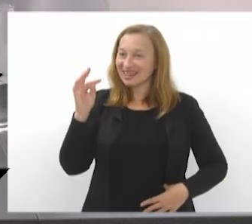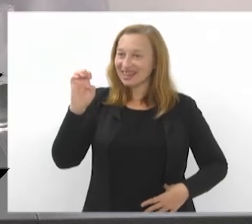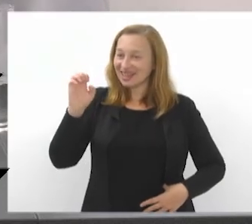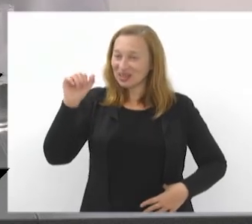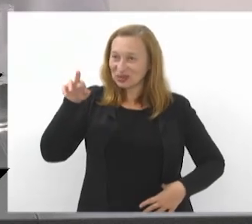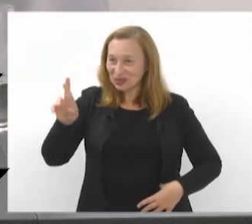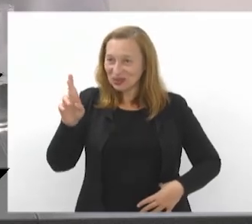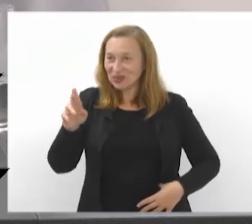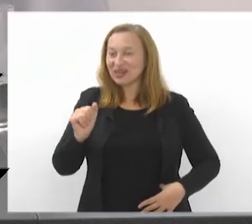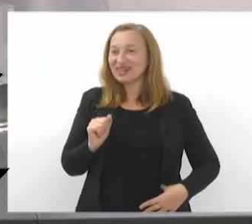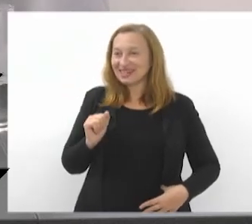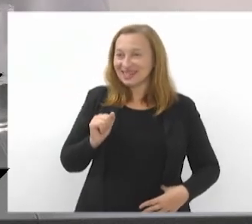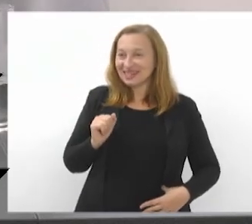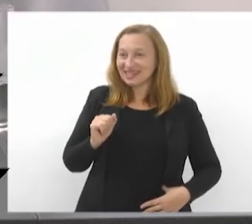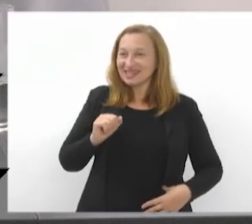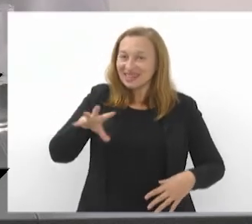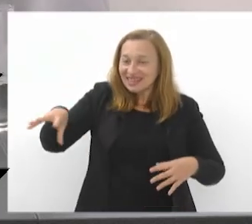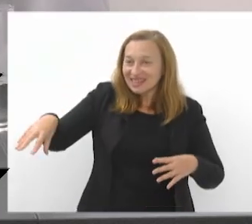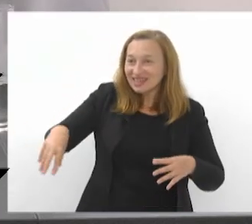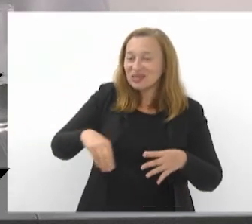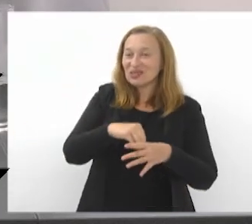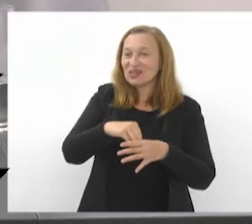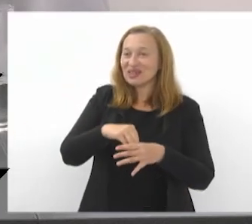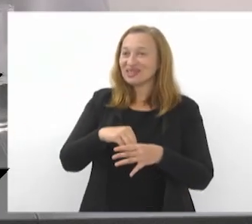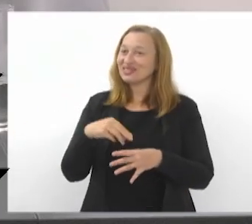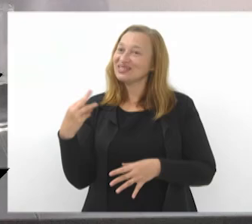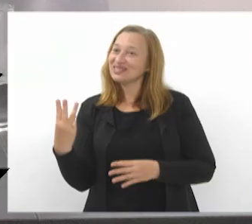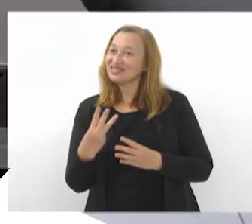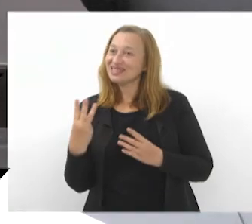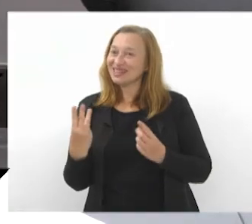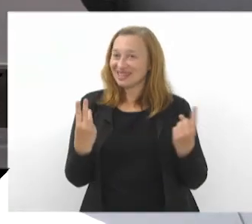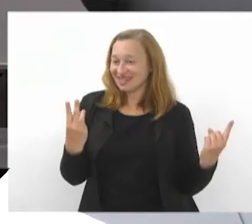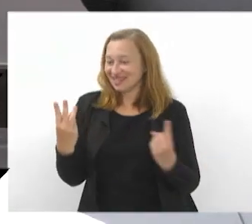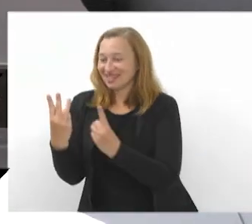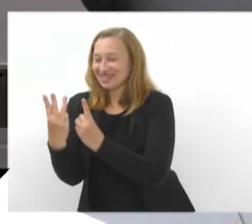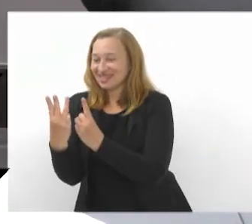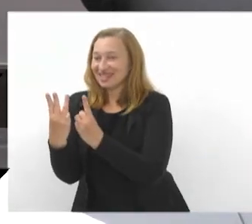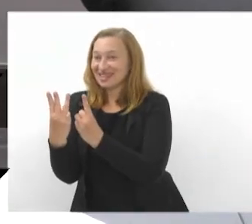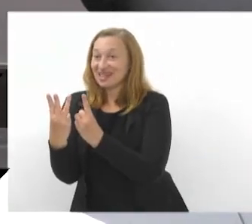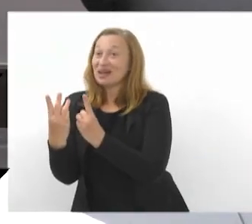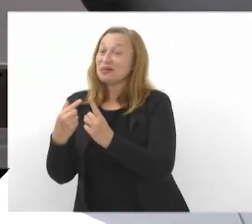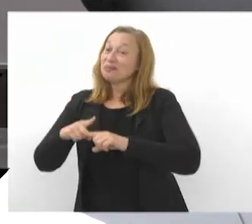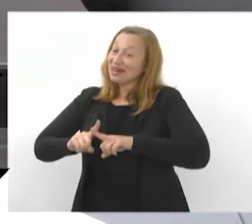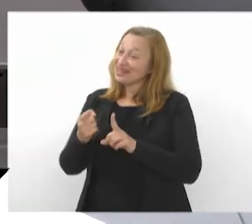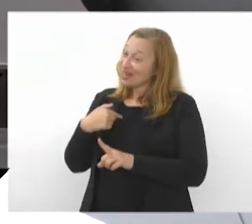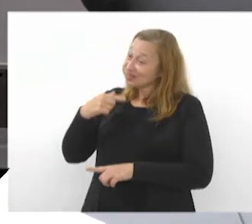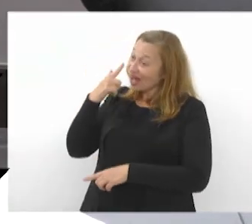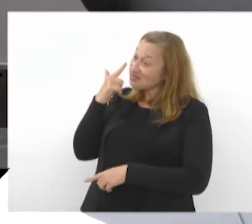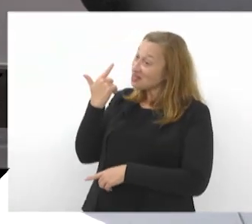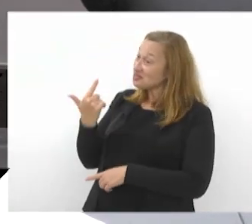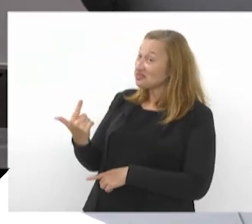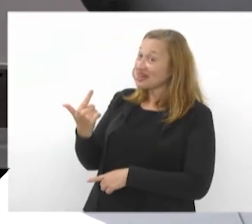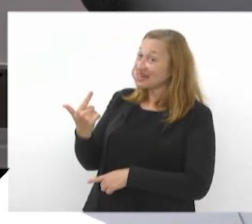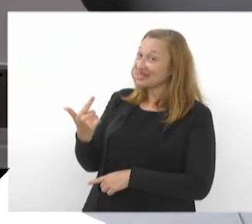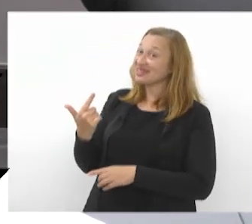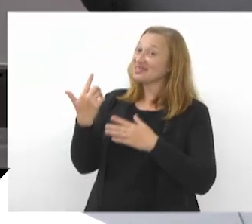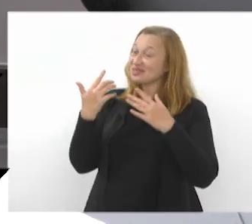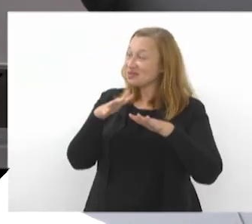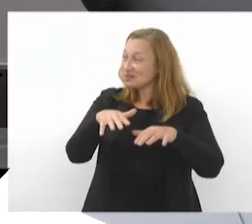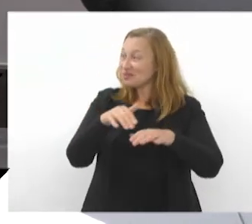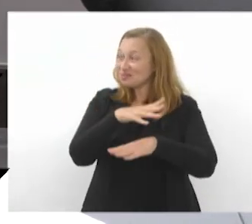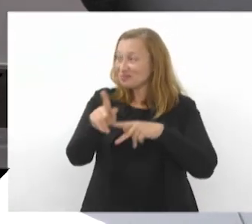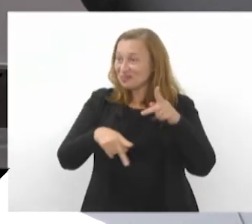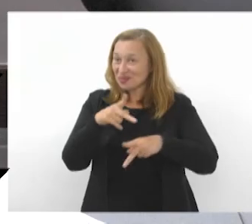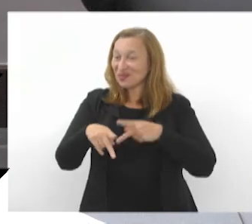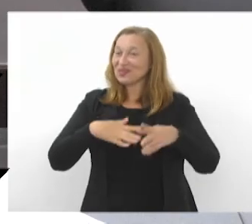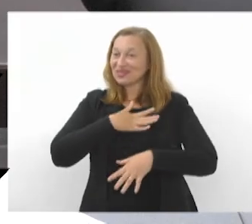eu Montserrat, integrando o trio. Grande trio. Mas como eu estava na plateia dos mortais, a plateia gostou muito.